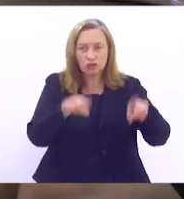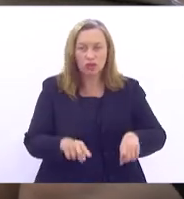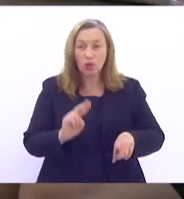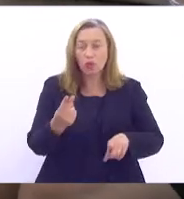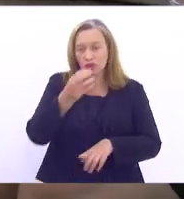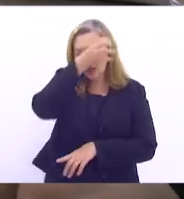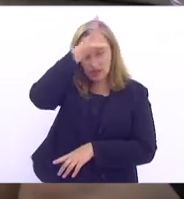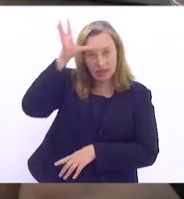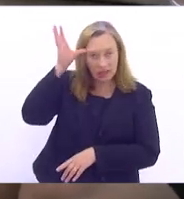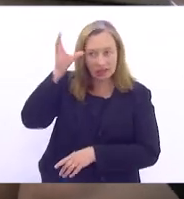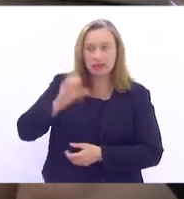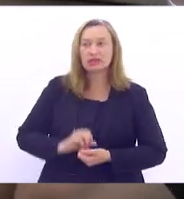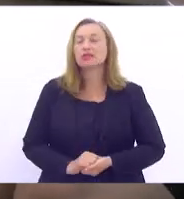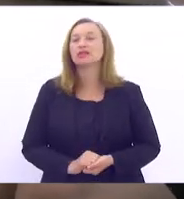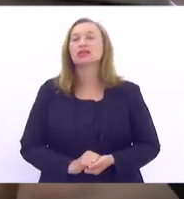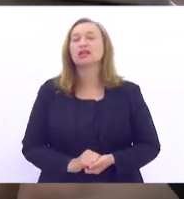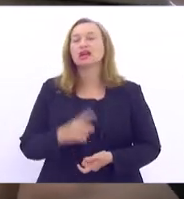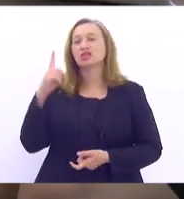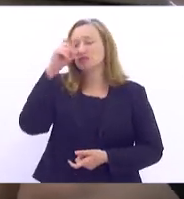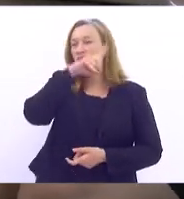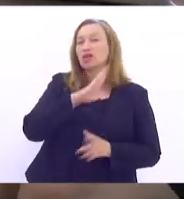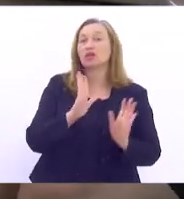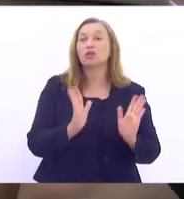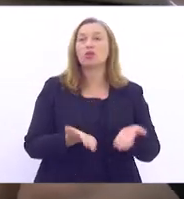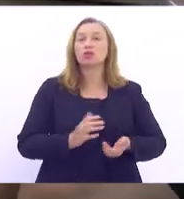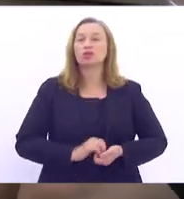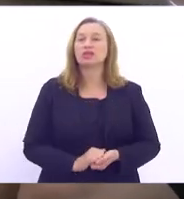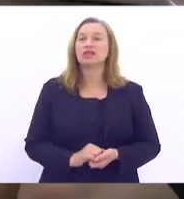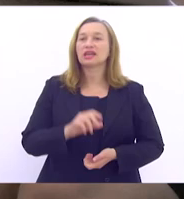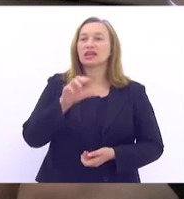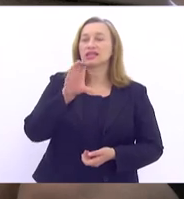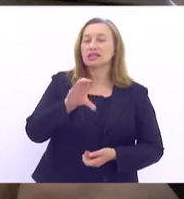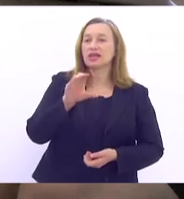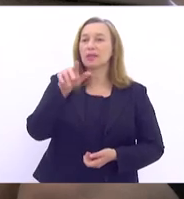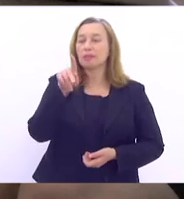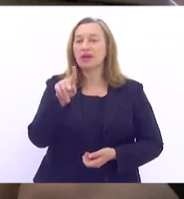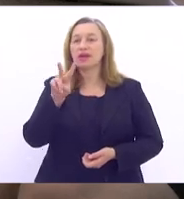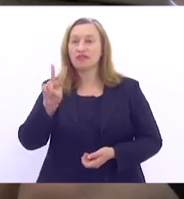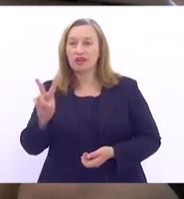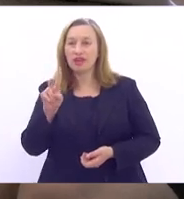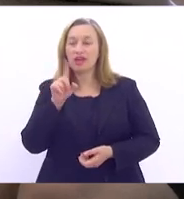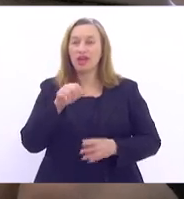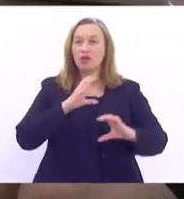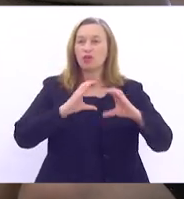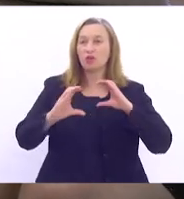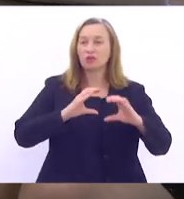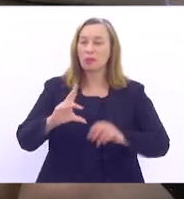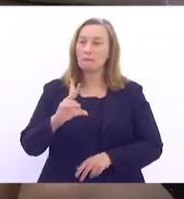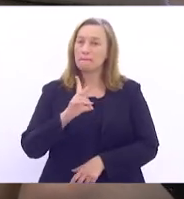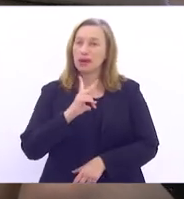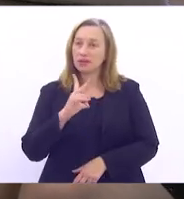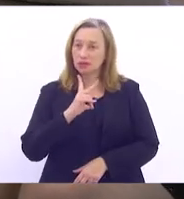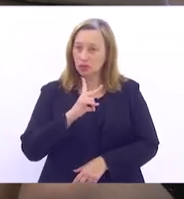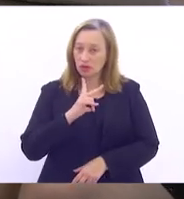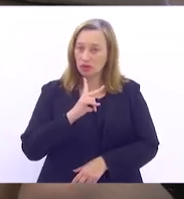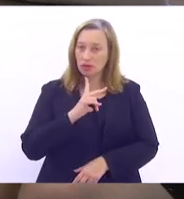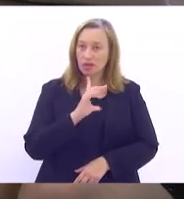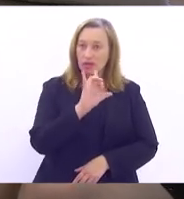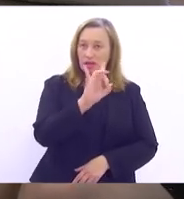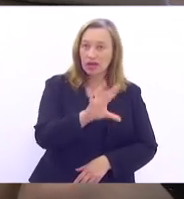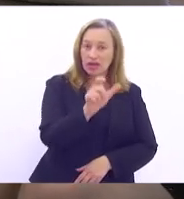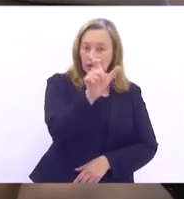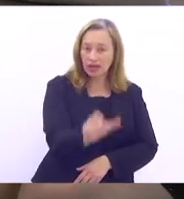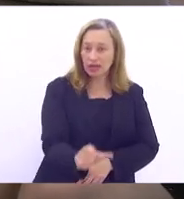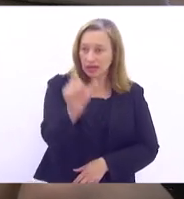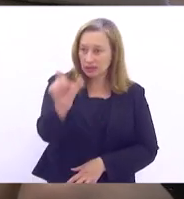clientes, e a grande dificuldade hoje é a seguinte: esse CPV ele é uma comunicação individual para cada